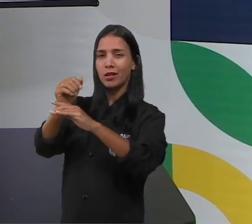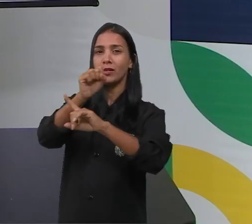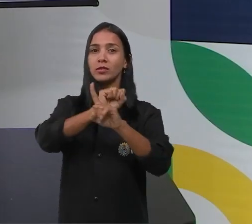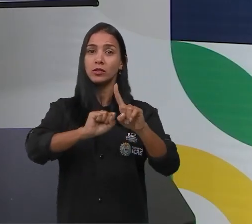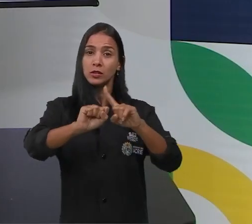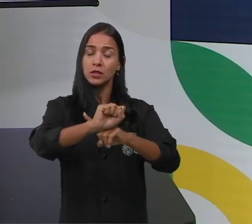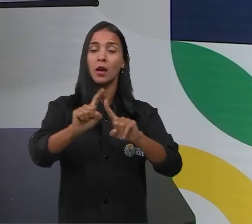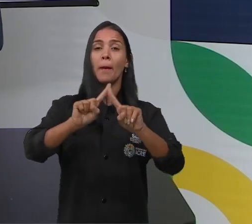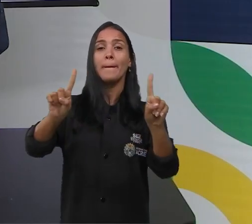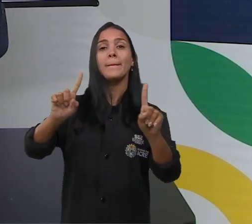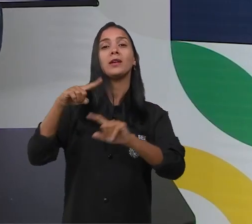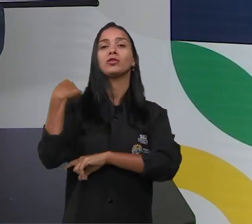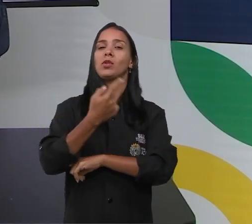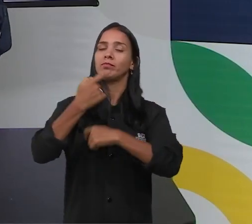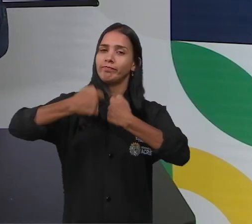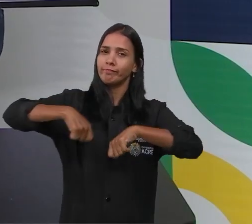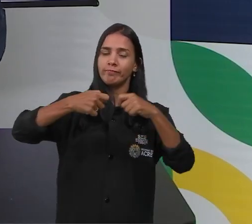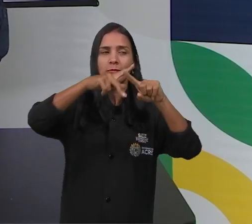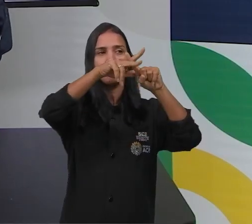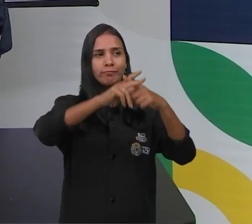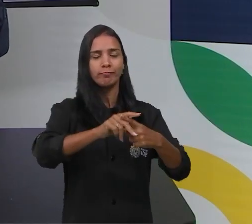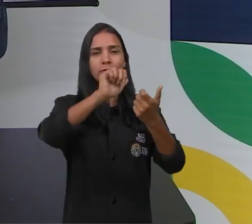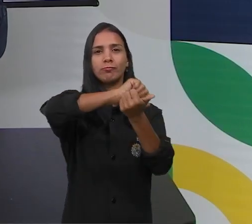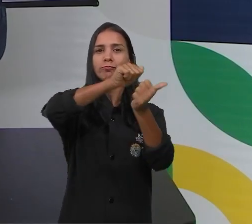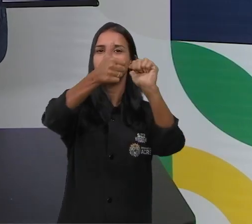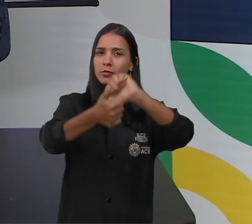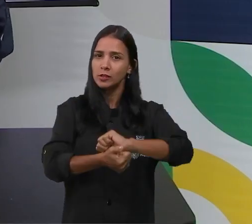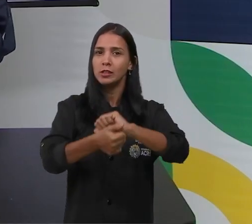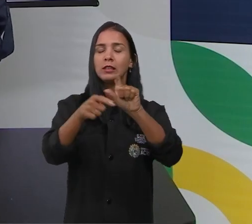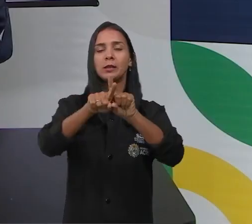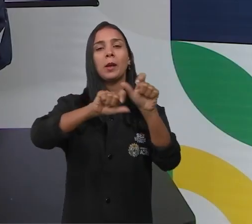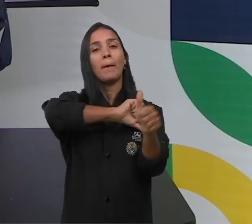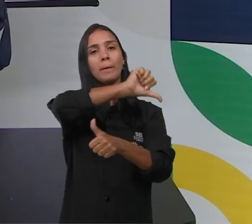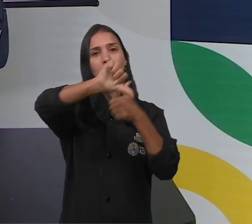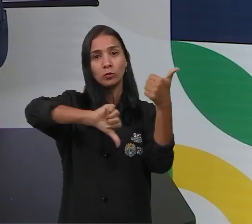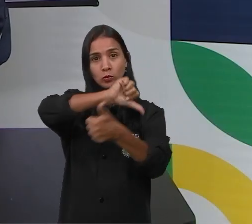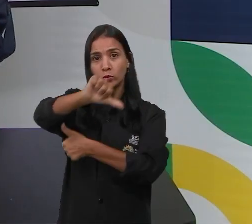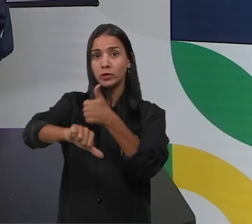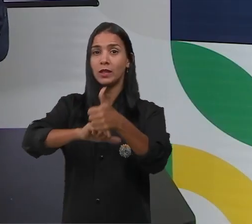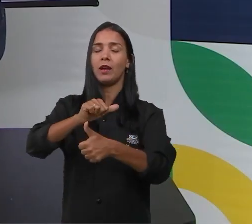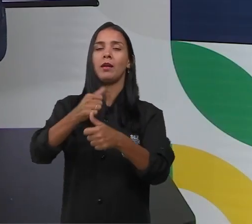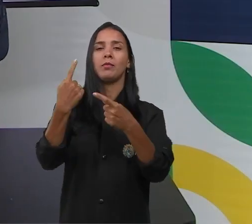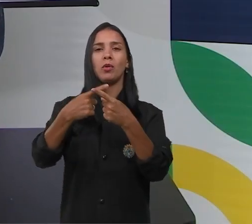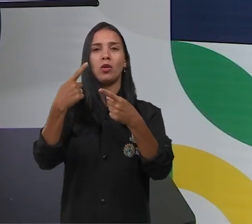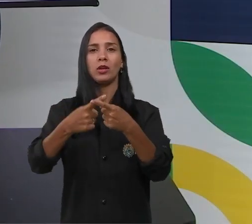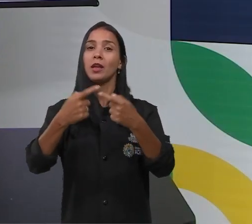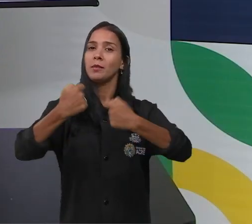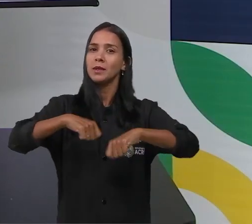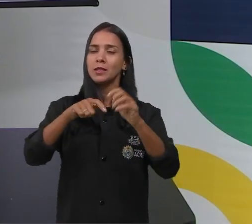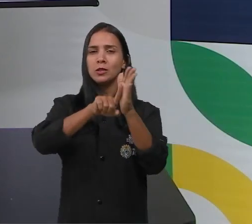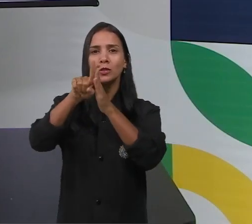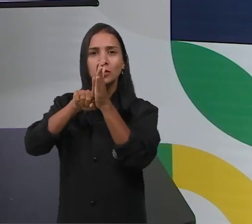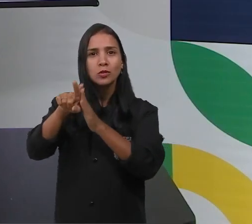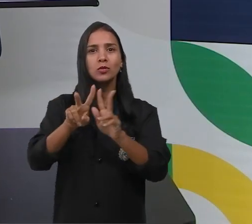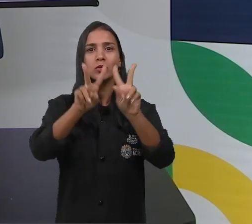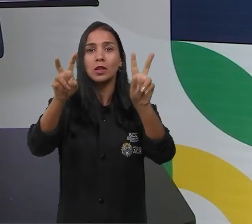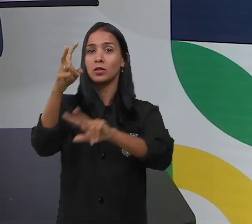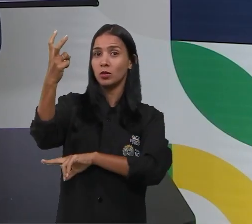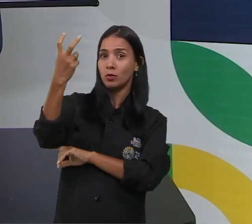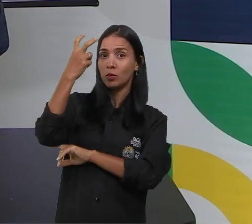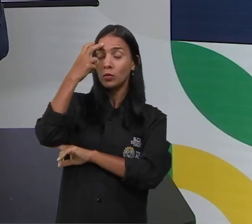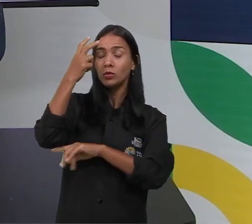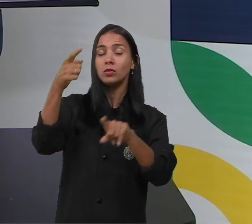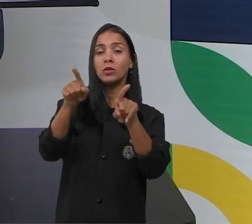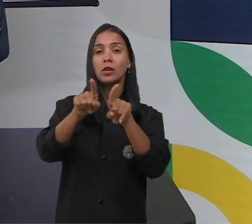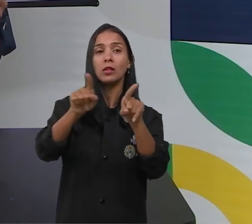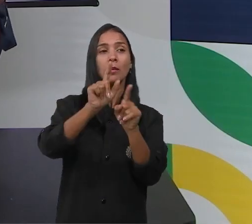que precisam ser corrigidas a partir do aprofundamento da cultura, do aprofundamento do outro